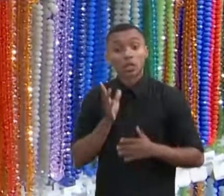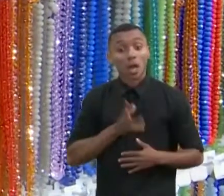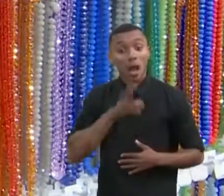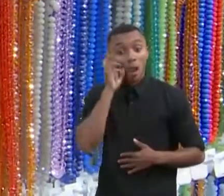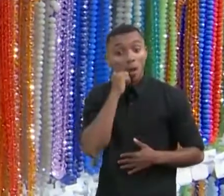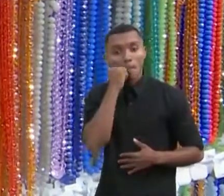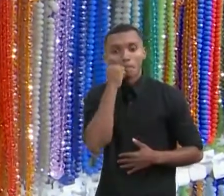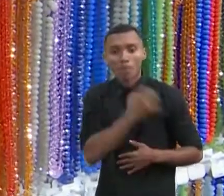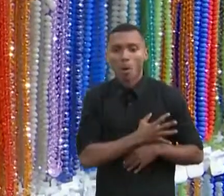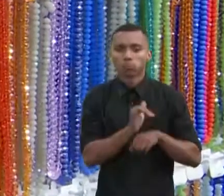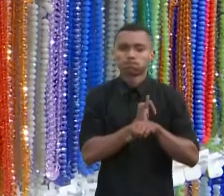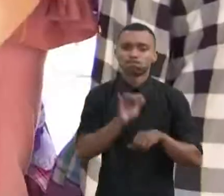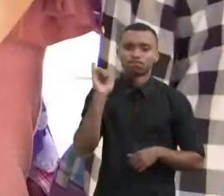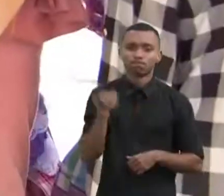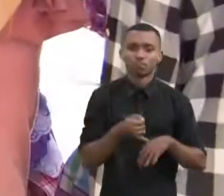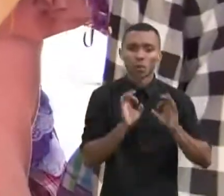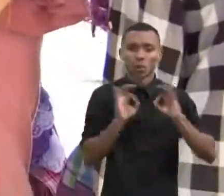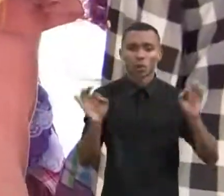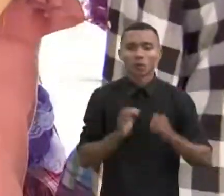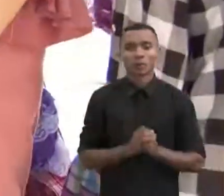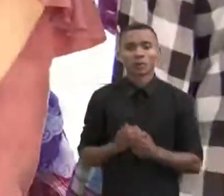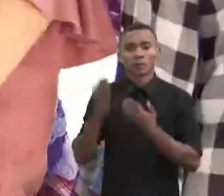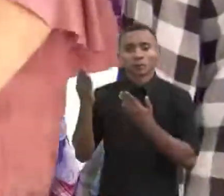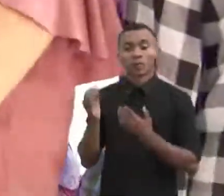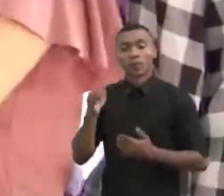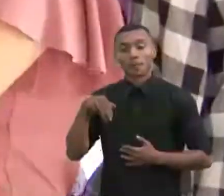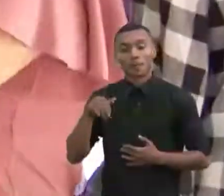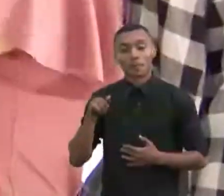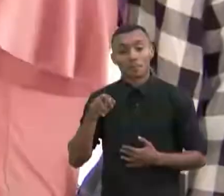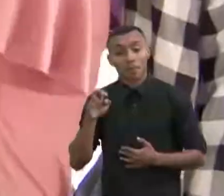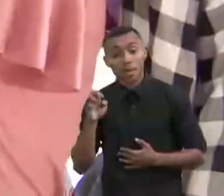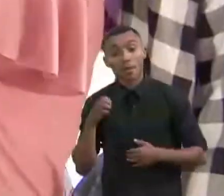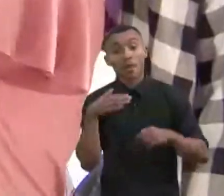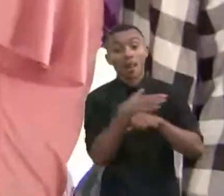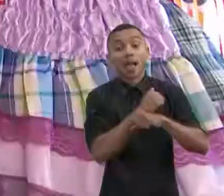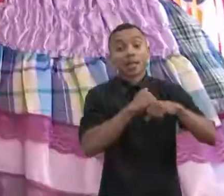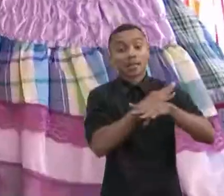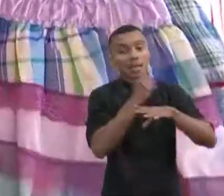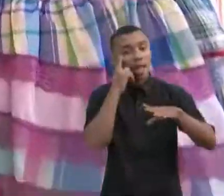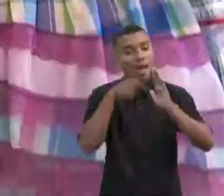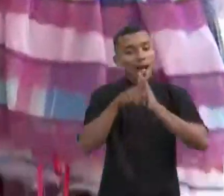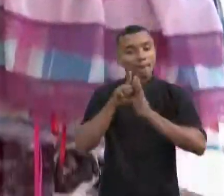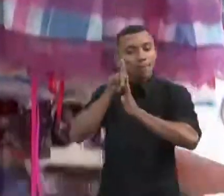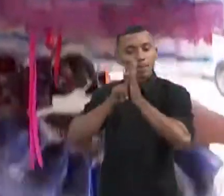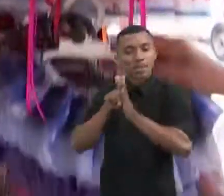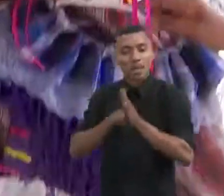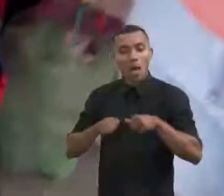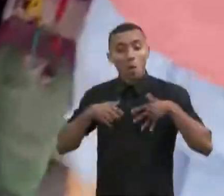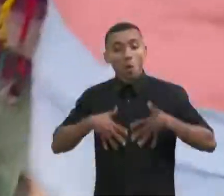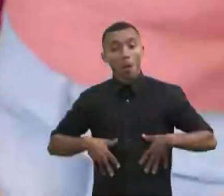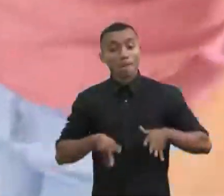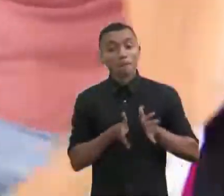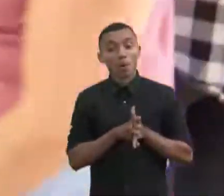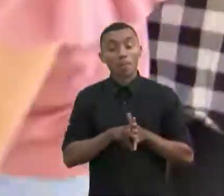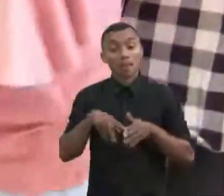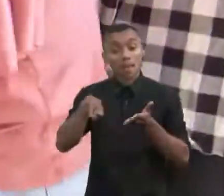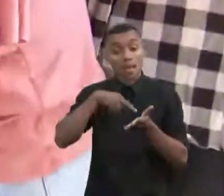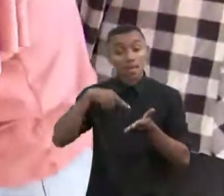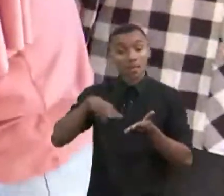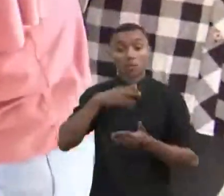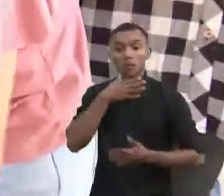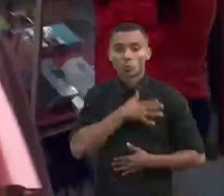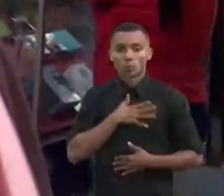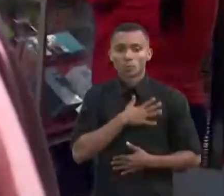um aproveitamento bem maior. Meire foi ao centro de Fortaleza pesquisar um vestido para a sobrinha e tem gostado do